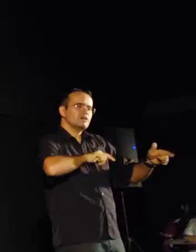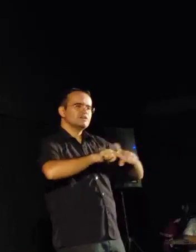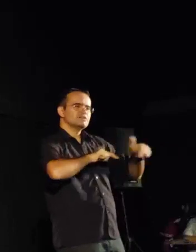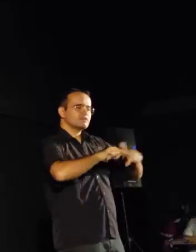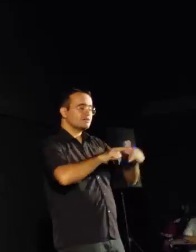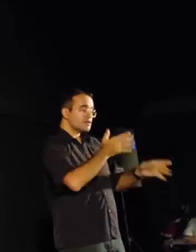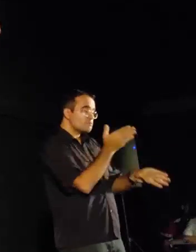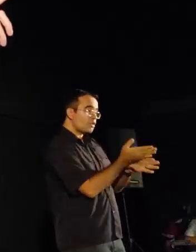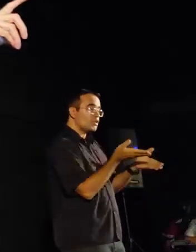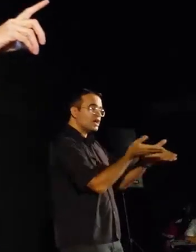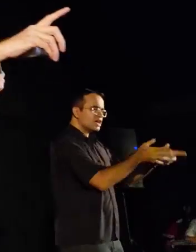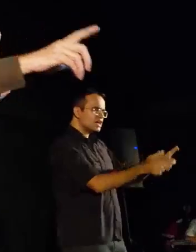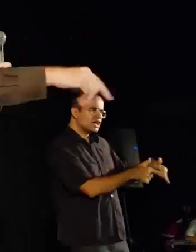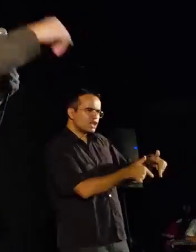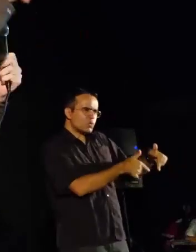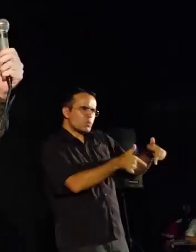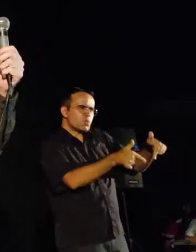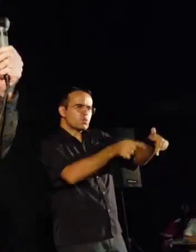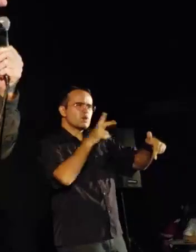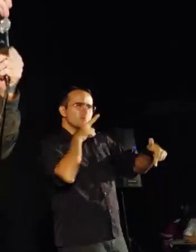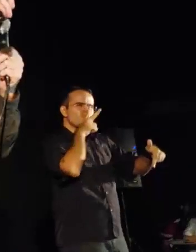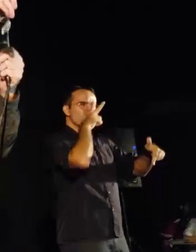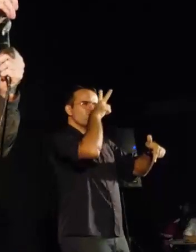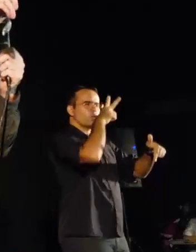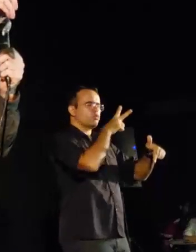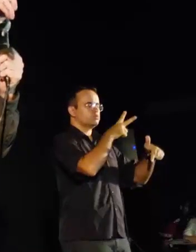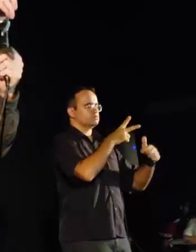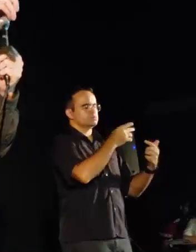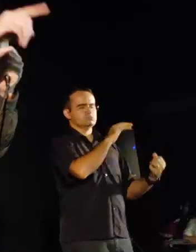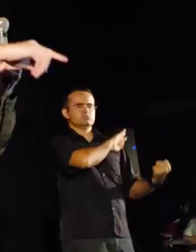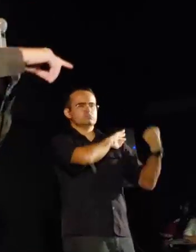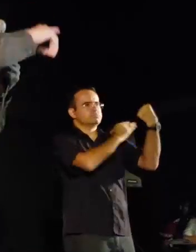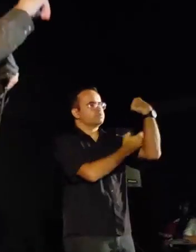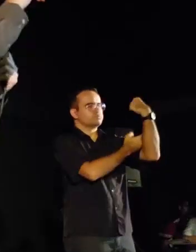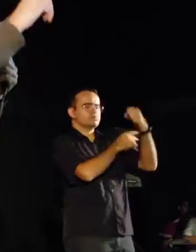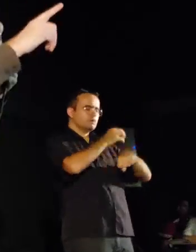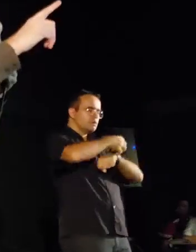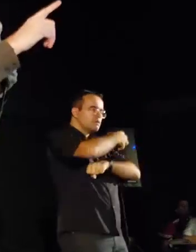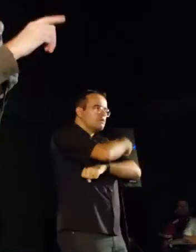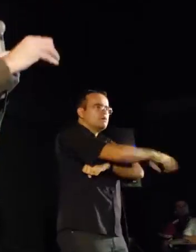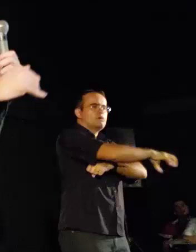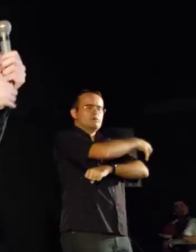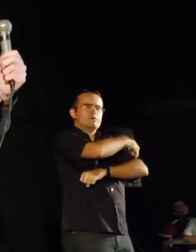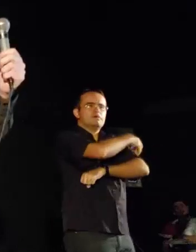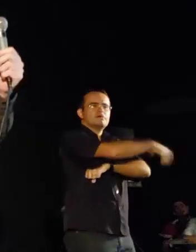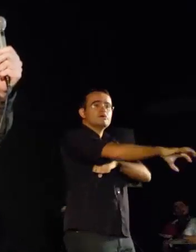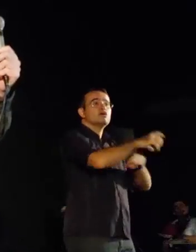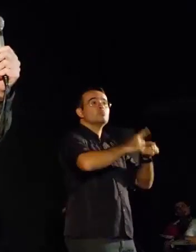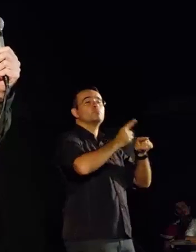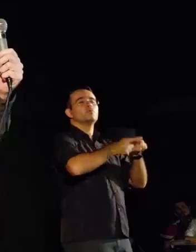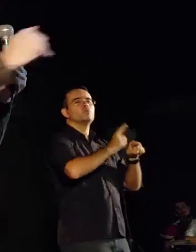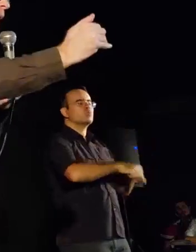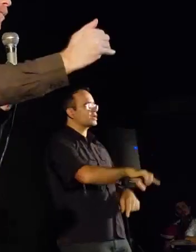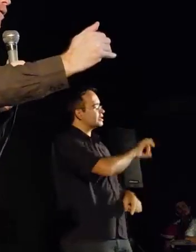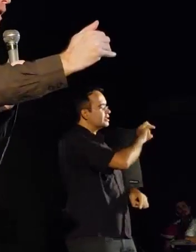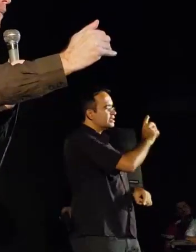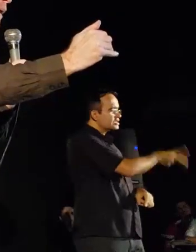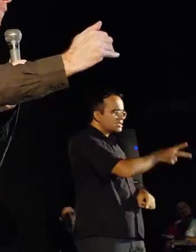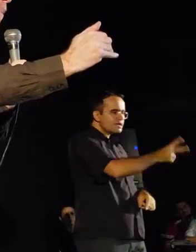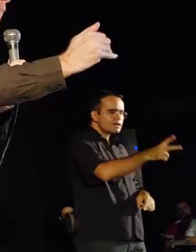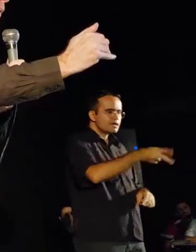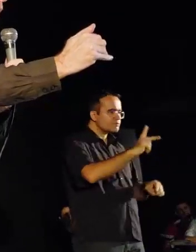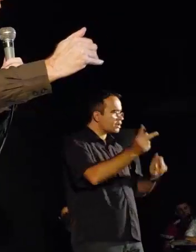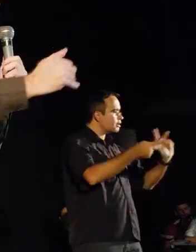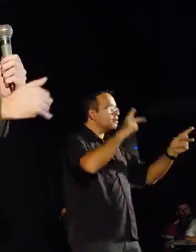essas lutas ganharam uma força insuperável. Porque em todos os lugares aparecia a mesma